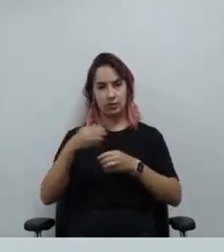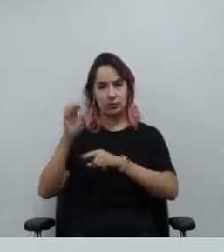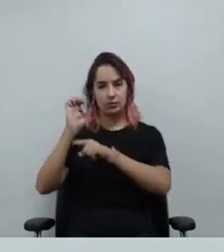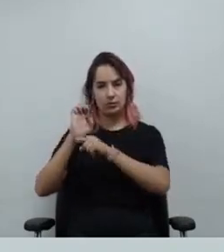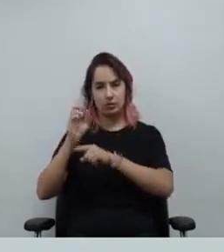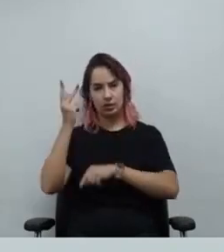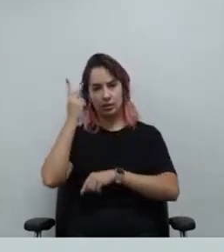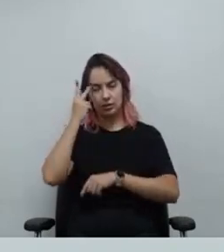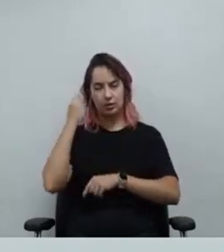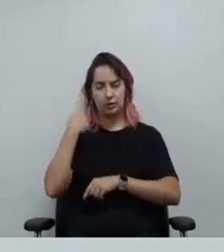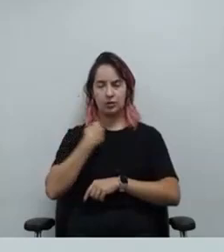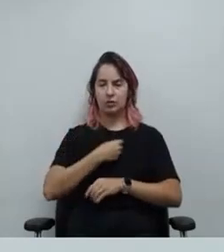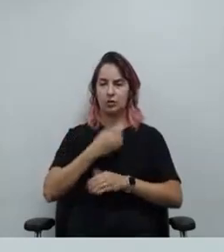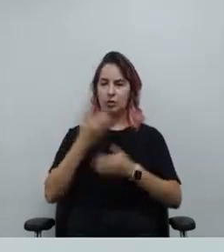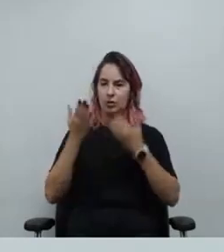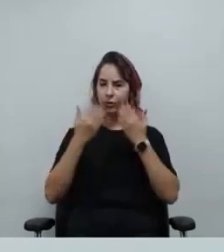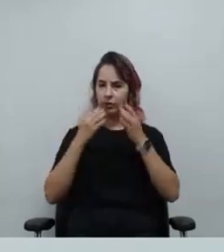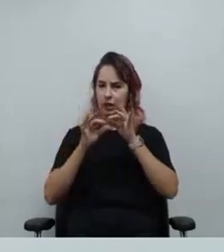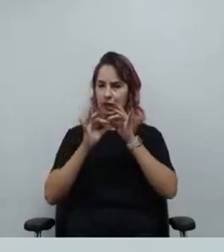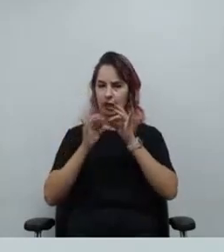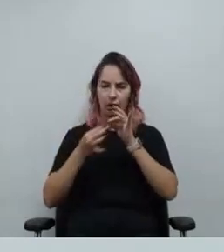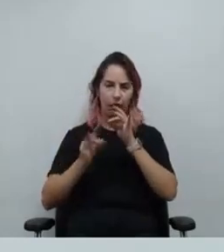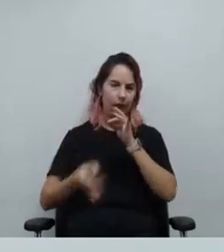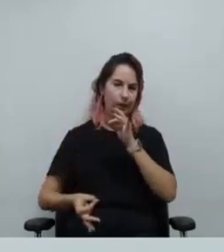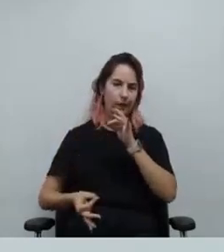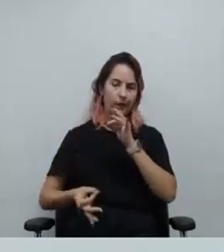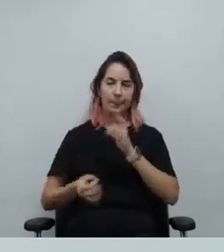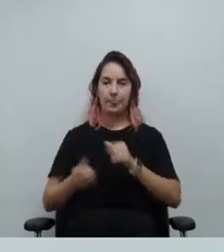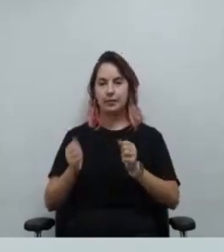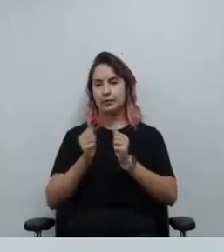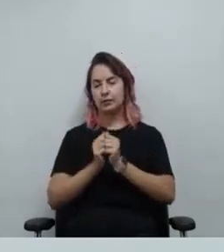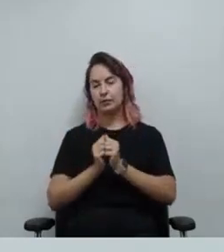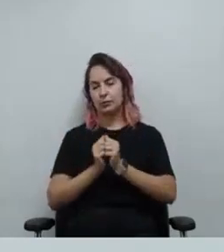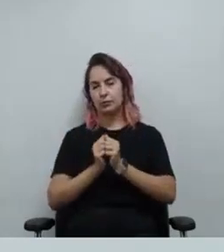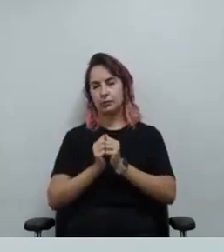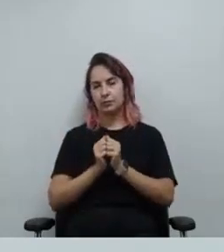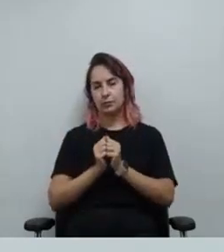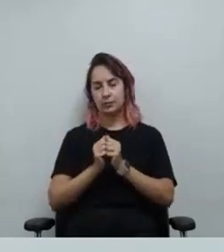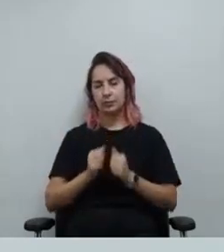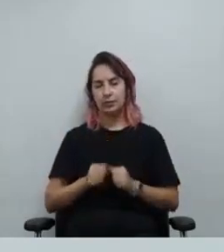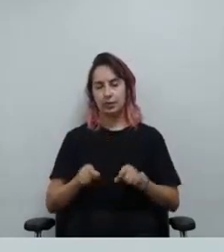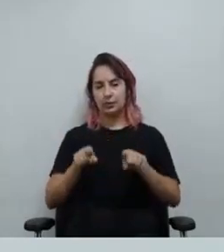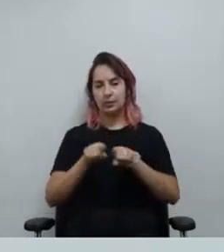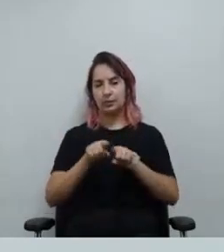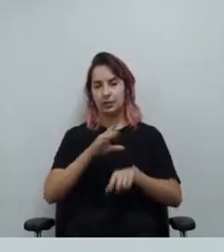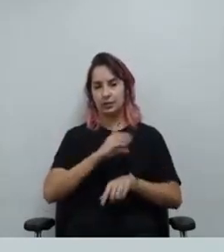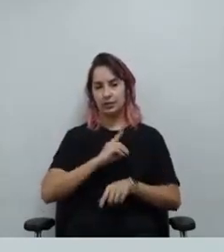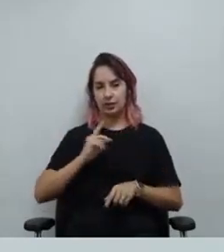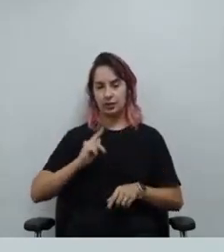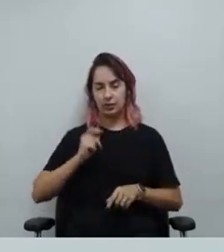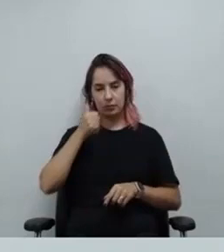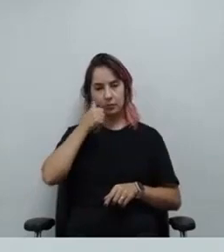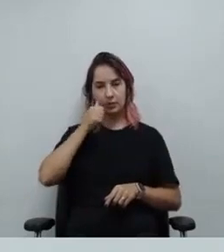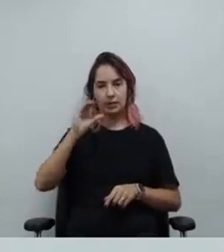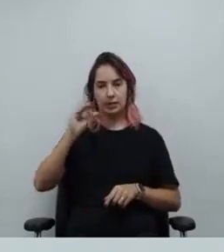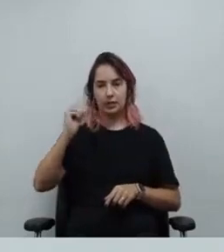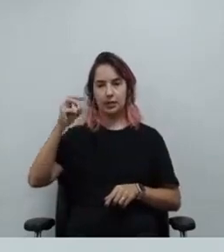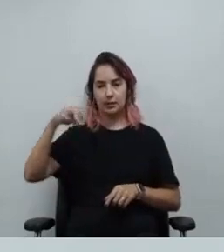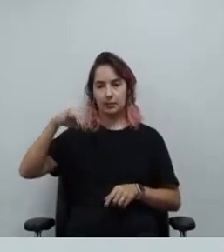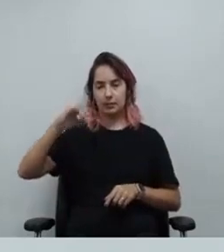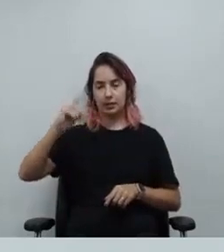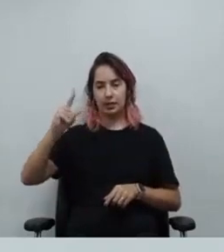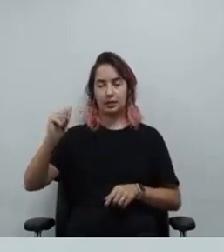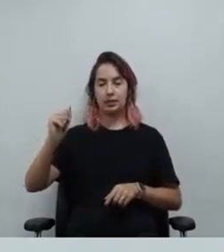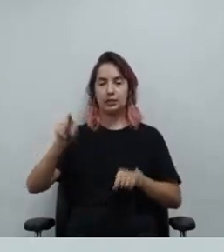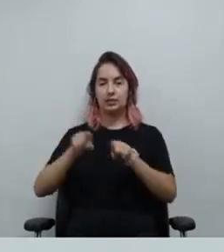uma longa conversa com Rafael Lessa, com o defensor Rafael Negreiros, com também a defensora pública Camila Watanabe, que é uma das